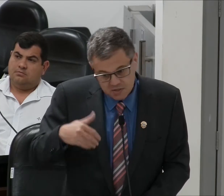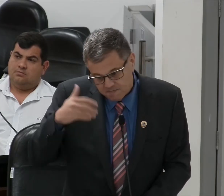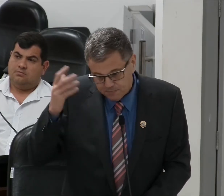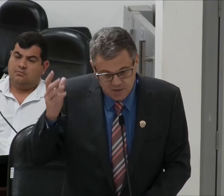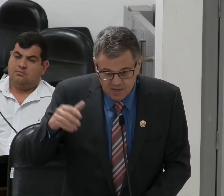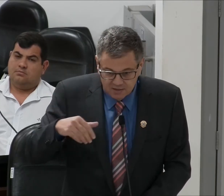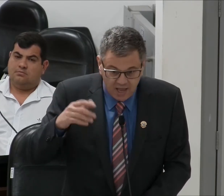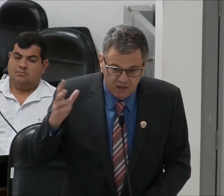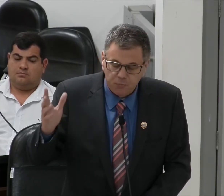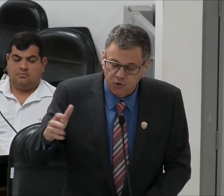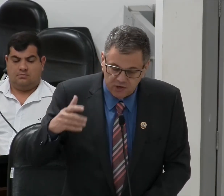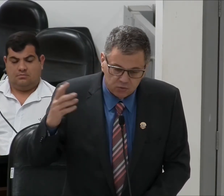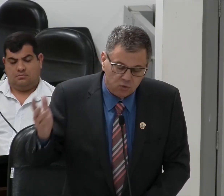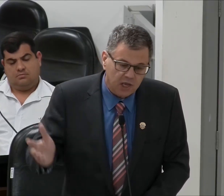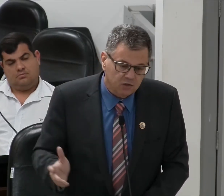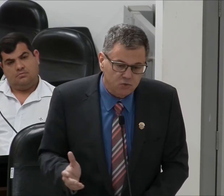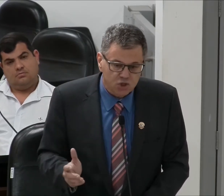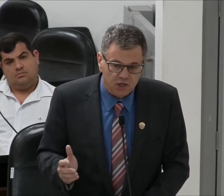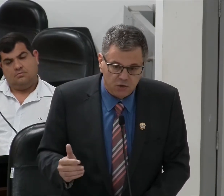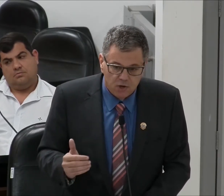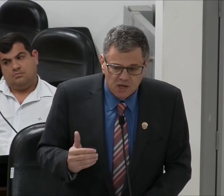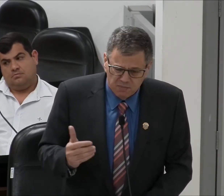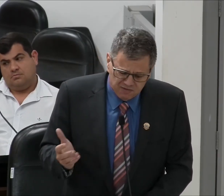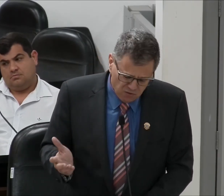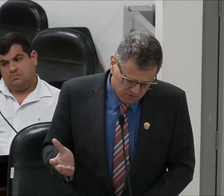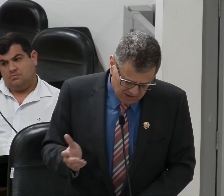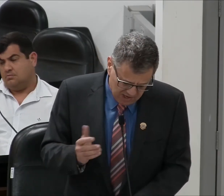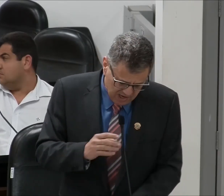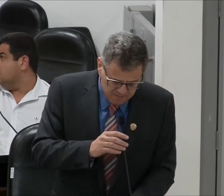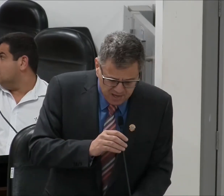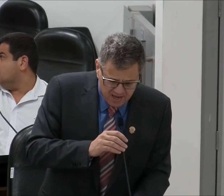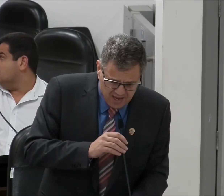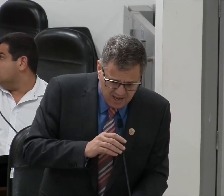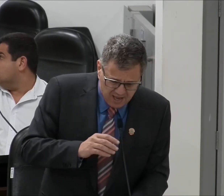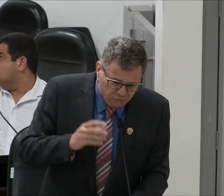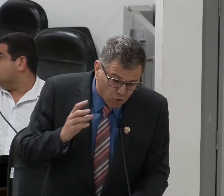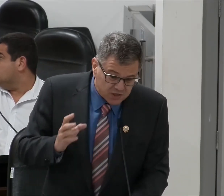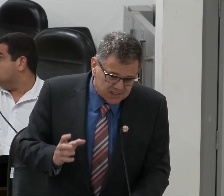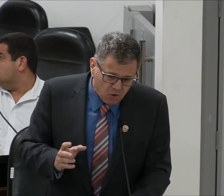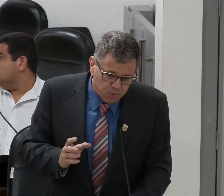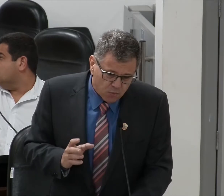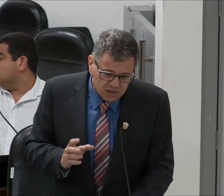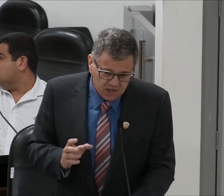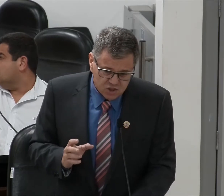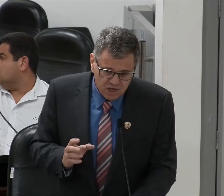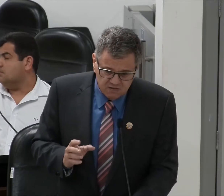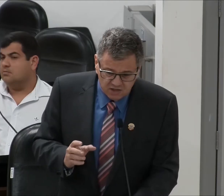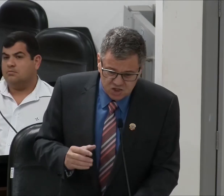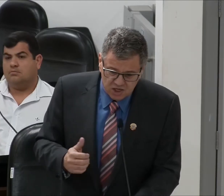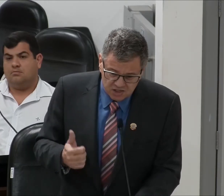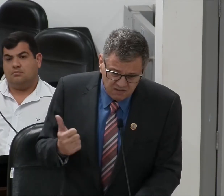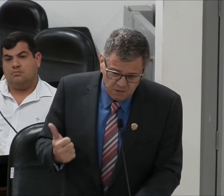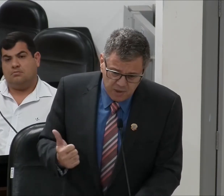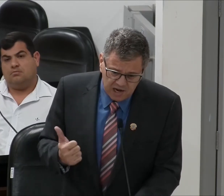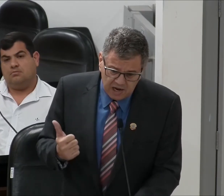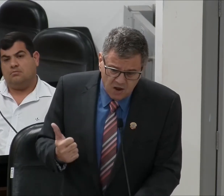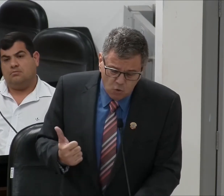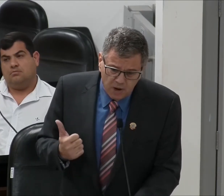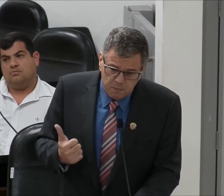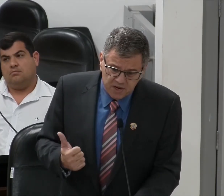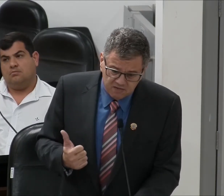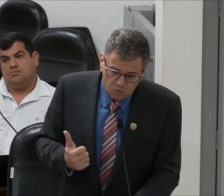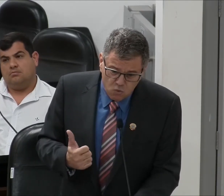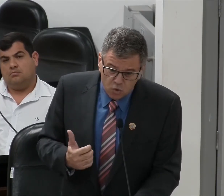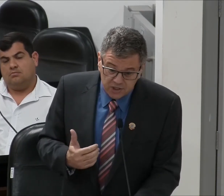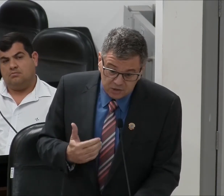noção, 10% do que é de um engenheiro, mas tem coisa que é forçar um pouco a inteligência da gente. Aí você pega